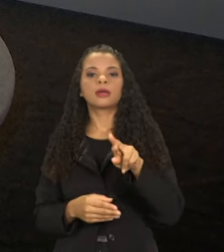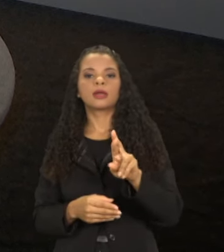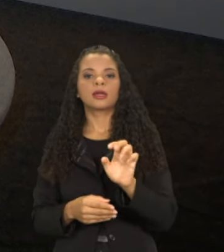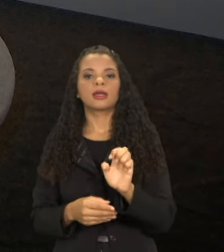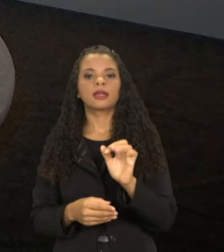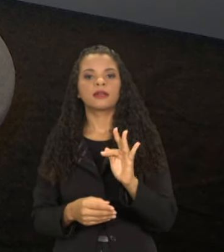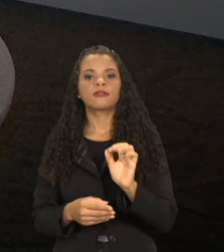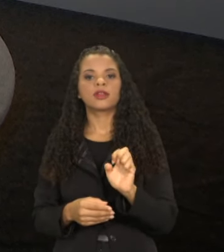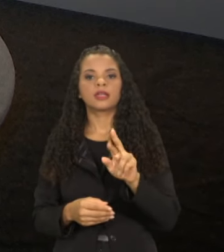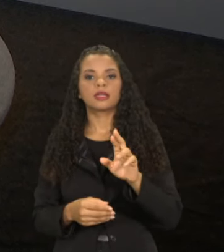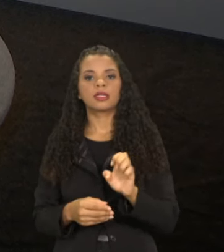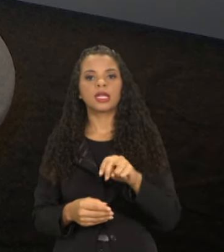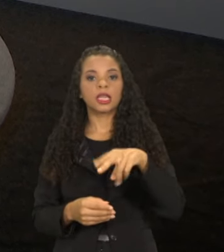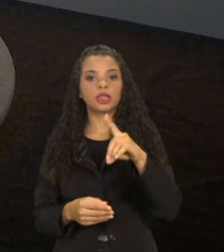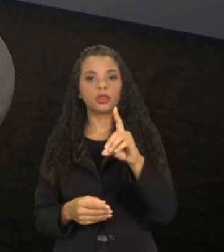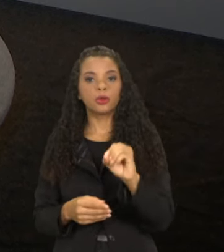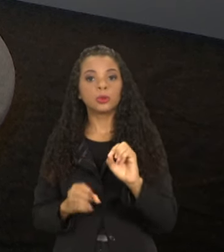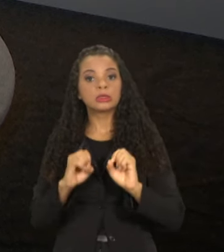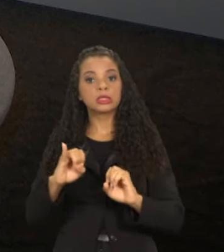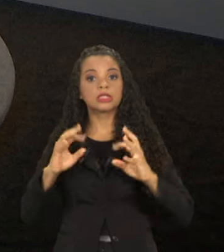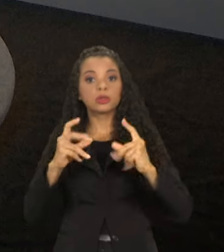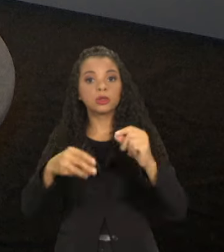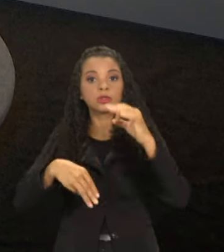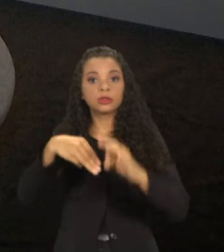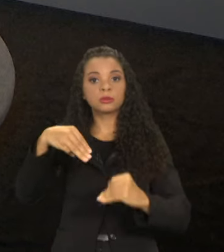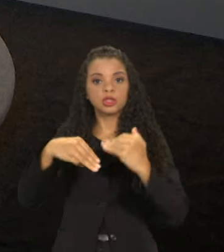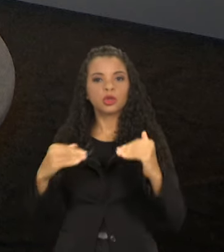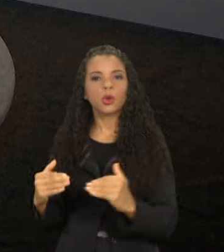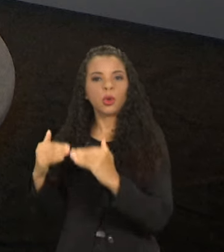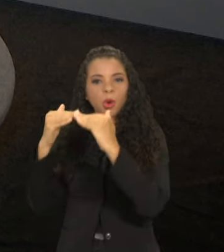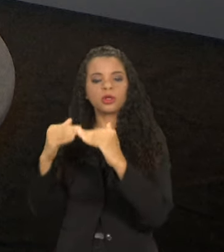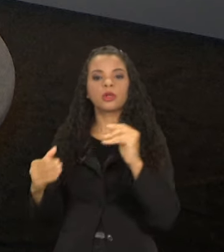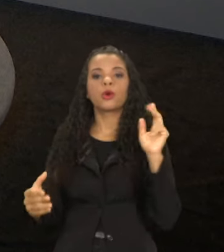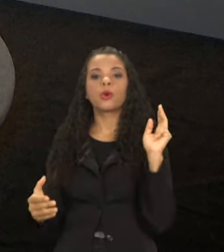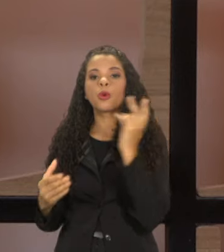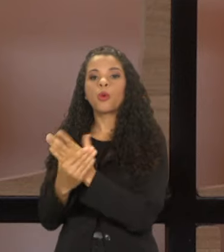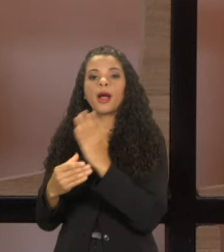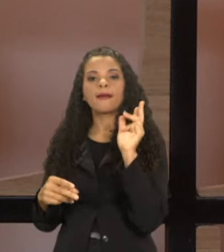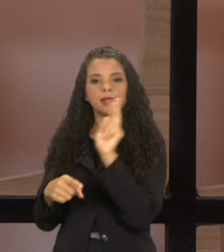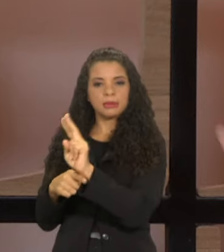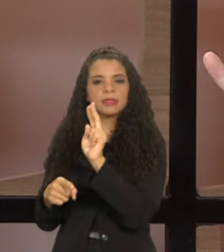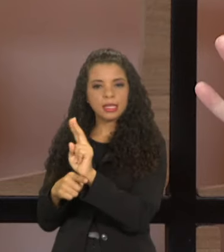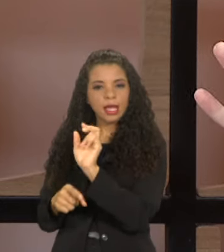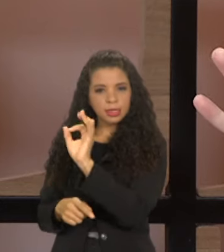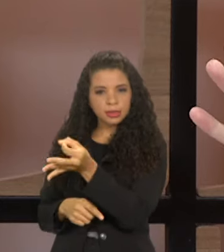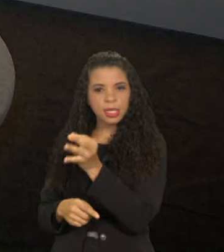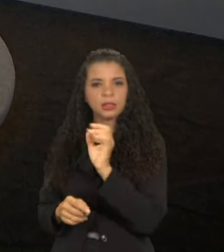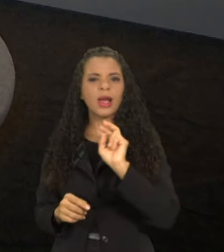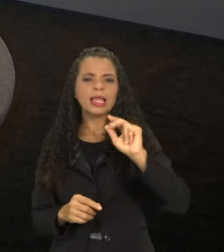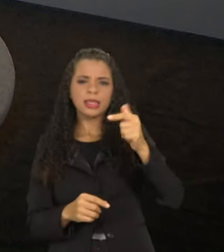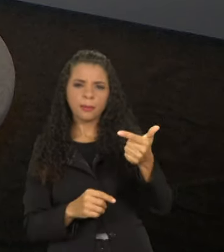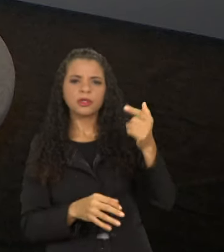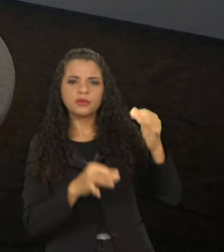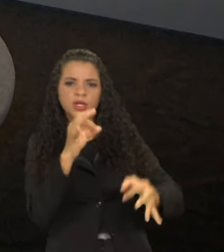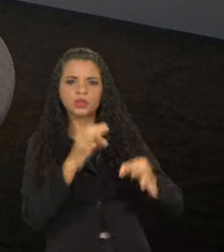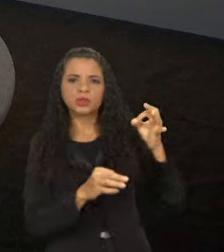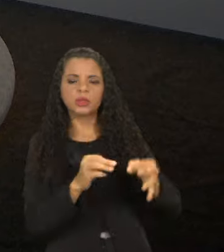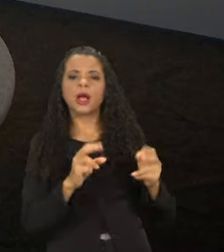com a liminar, que é do dia 6 de abril de 2022. E depois vem o mérito. Eu acredito, Flávia, vai tudo para o